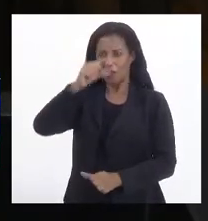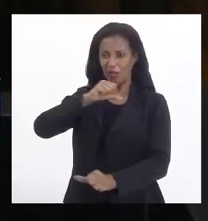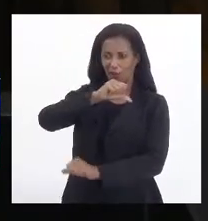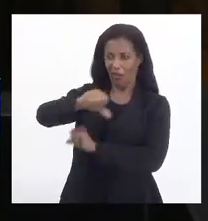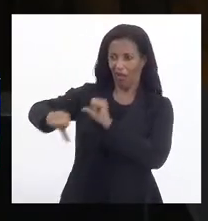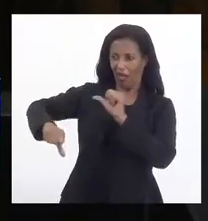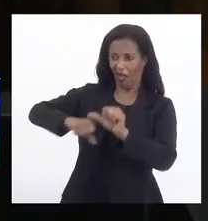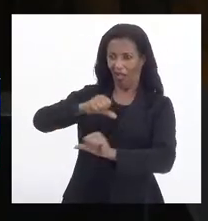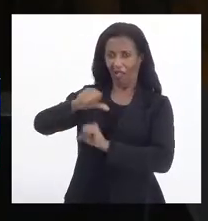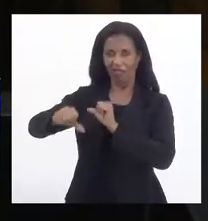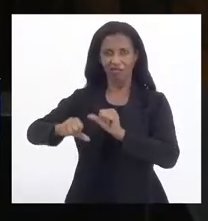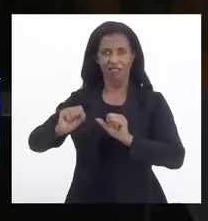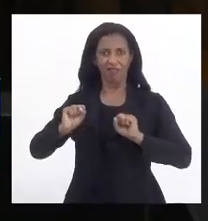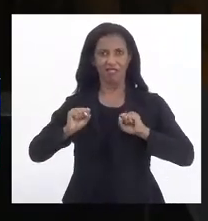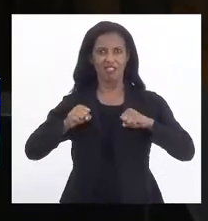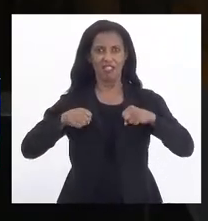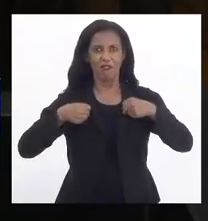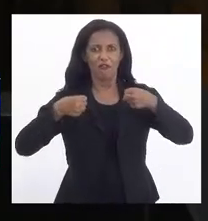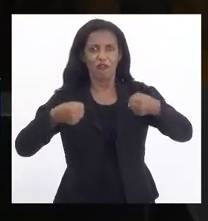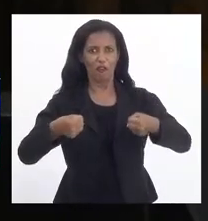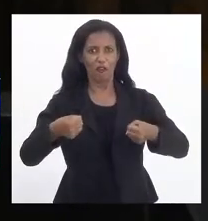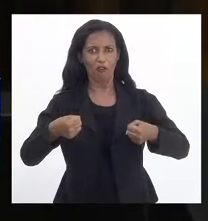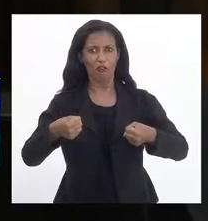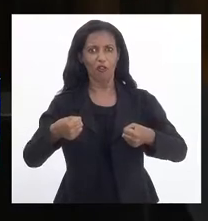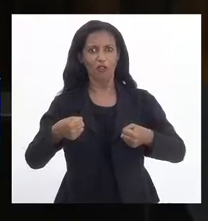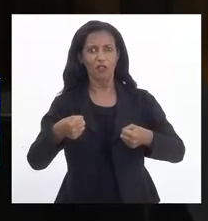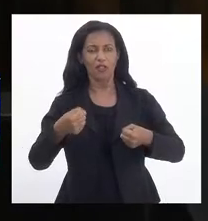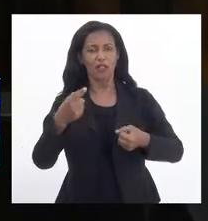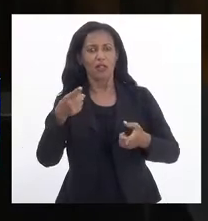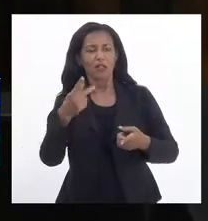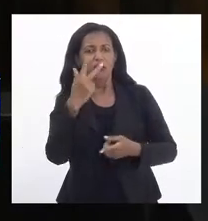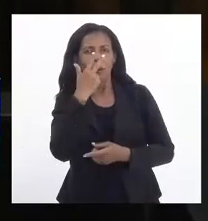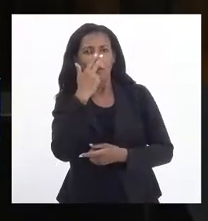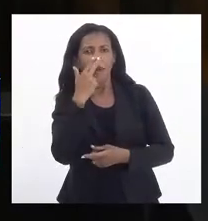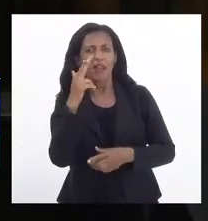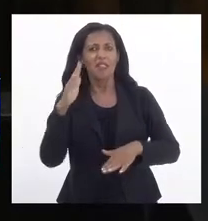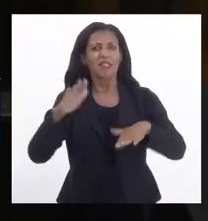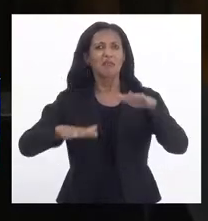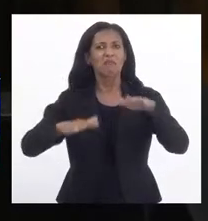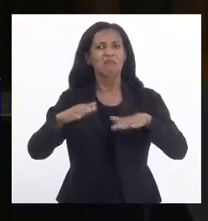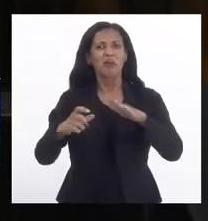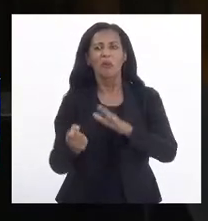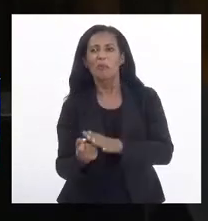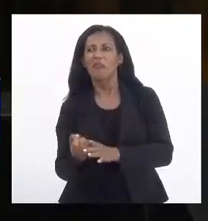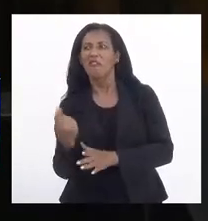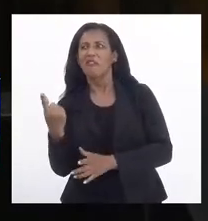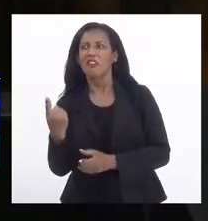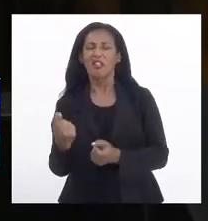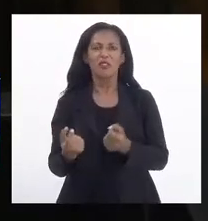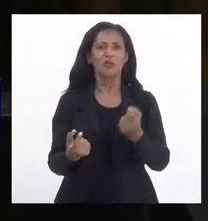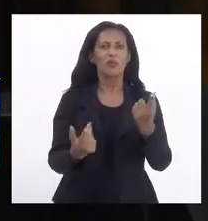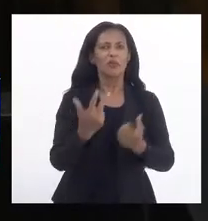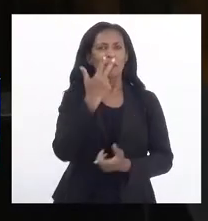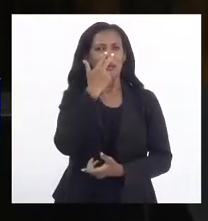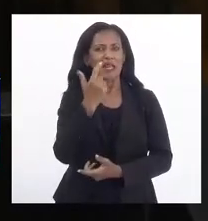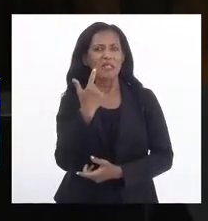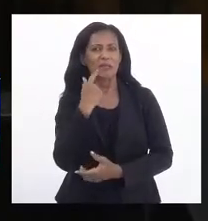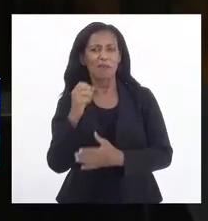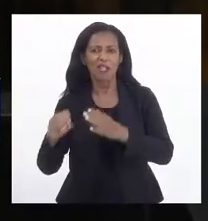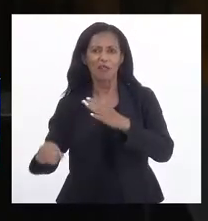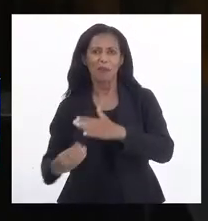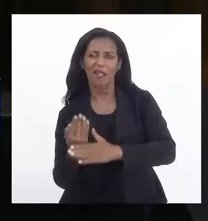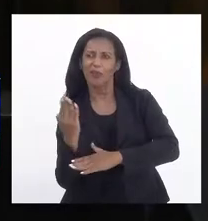cidade, mas o senhor está igual um golfinho. Aparece uma vez ou outra, dá o ar da graça e depois